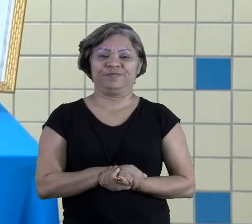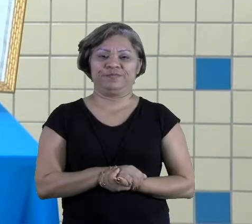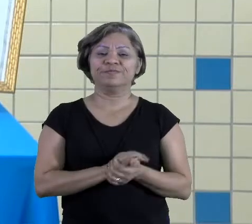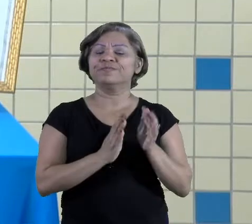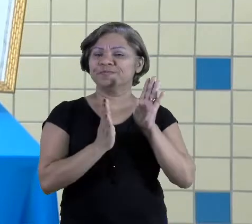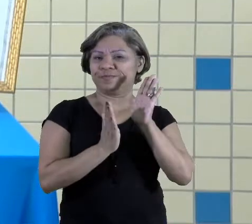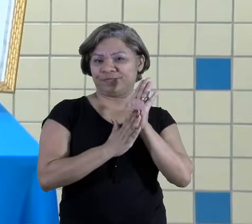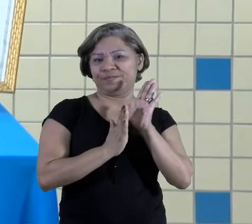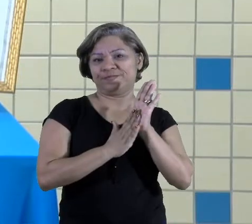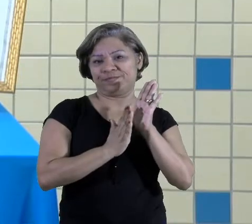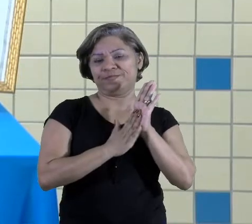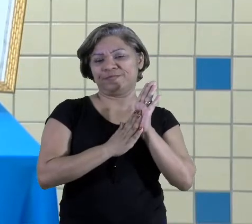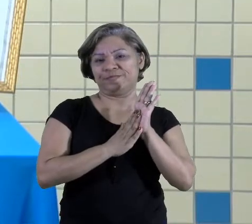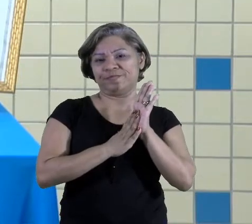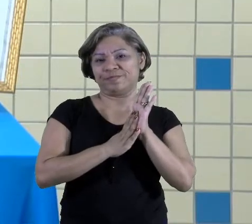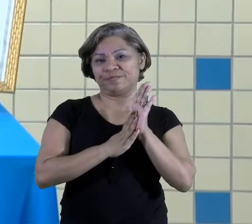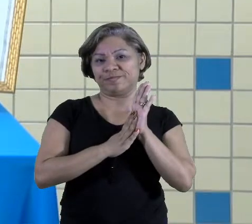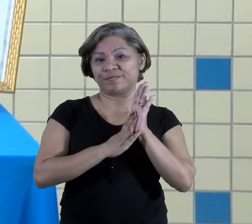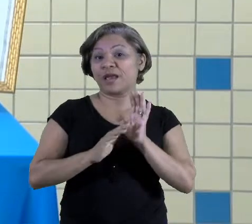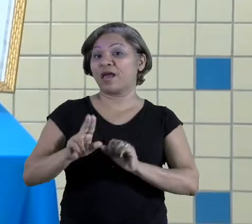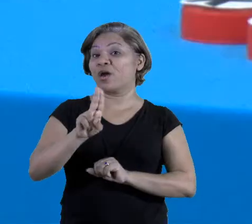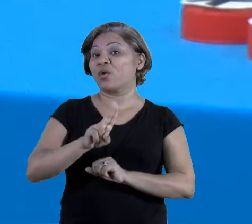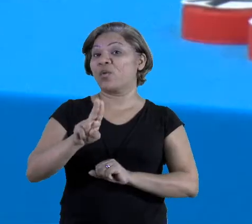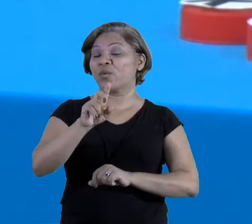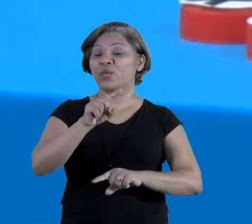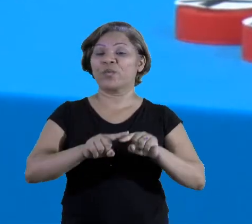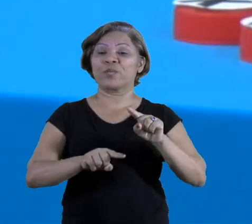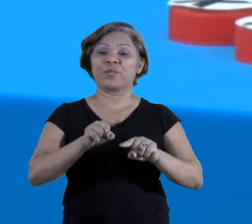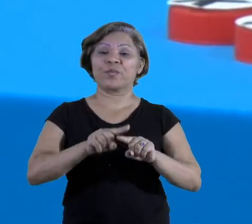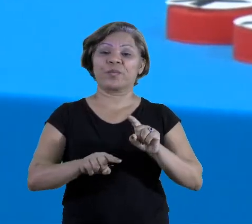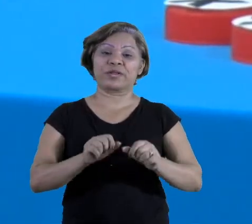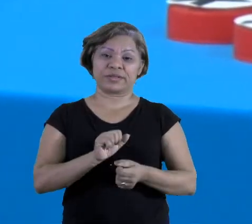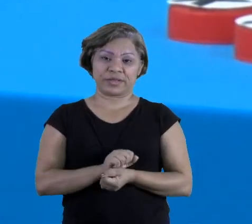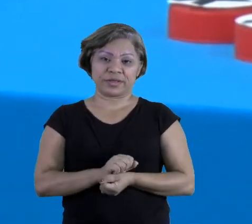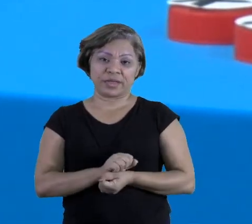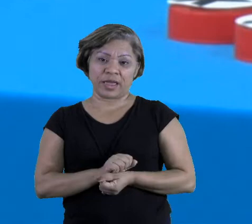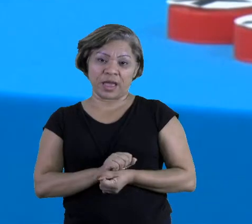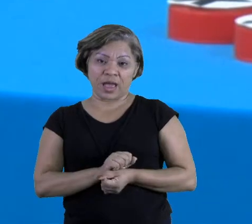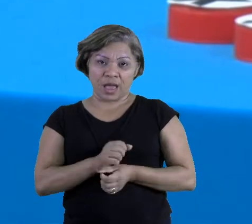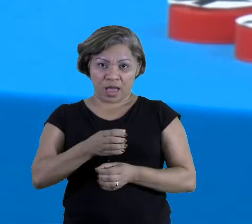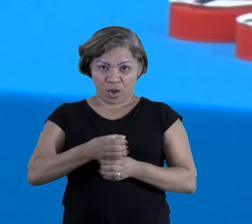proposta, nós vamos usar os seguintes materiais. Vamos usar tampinhas de garrafa,